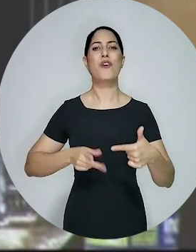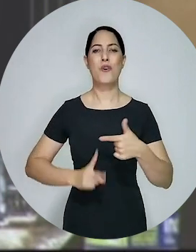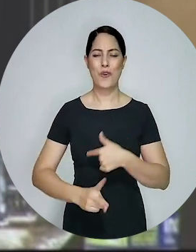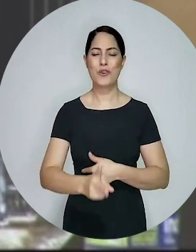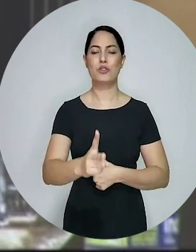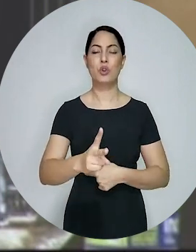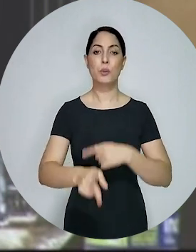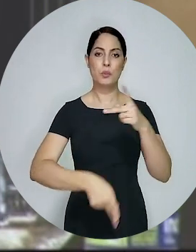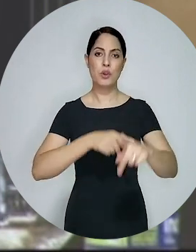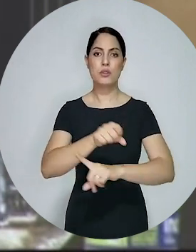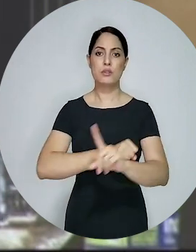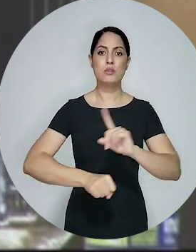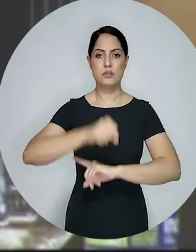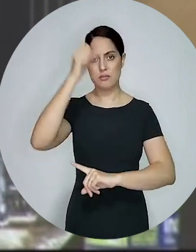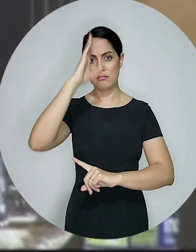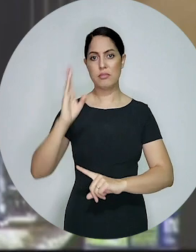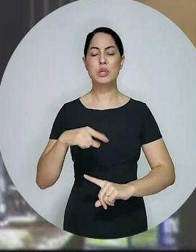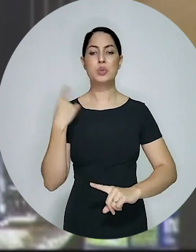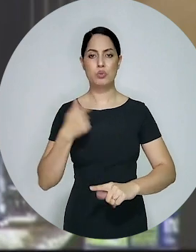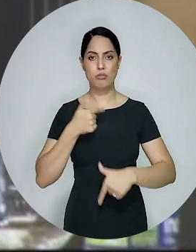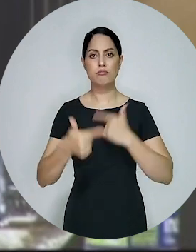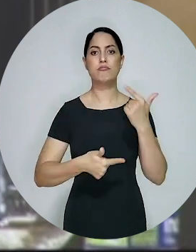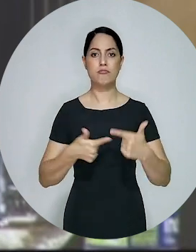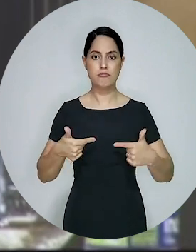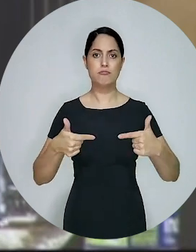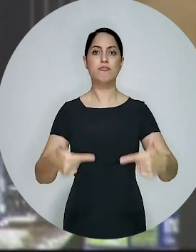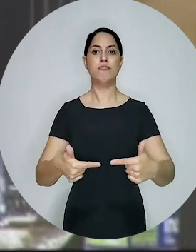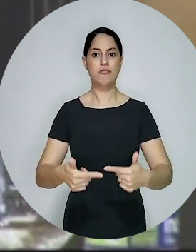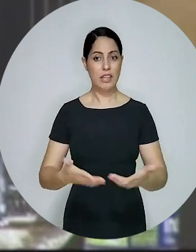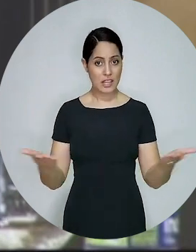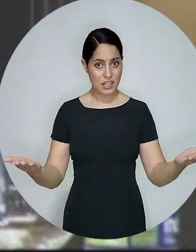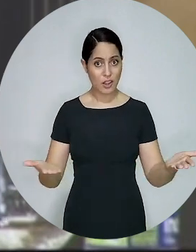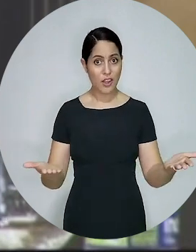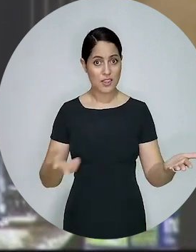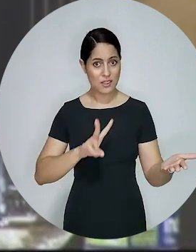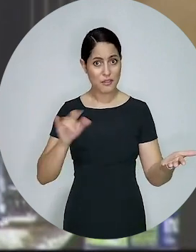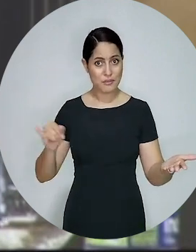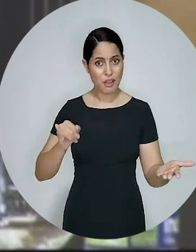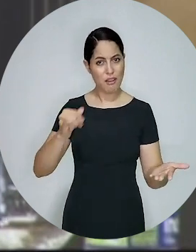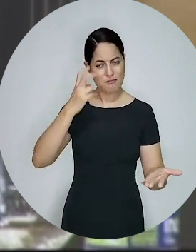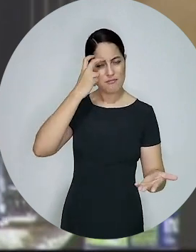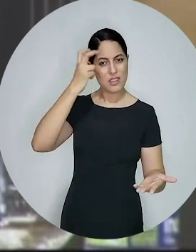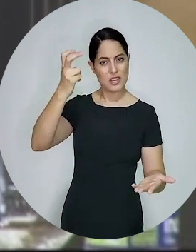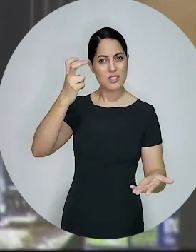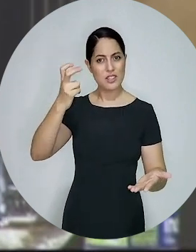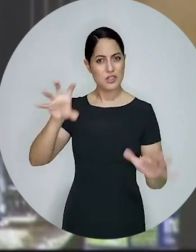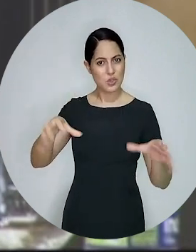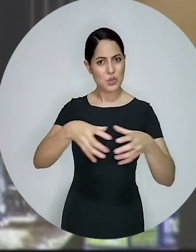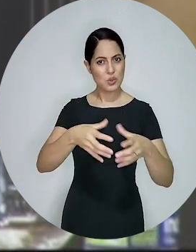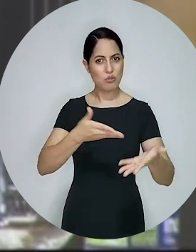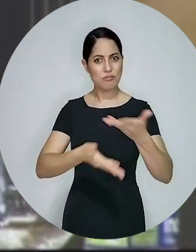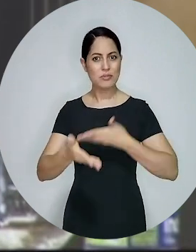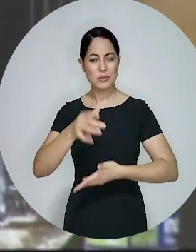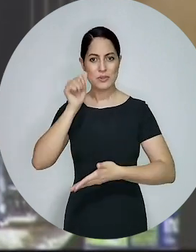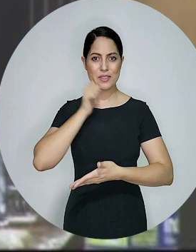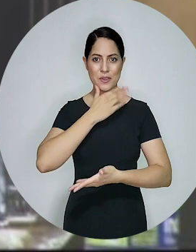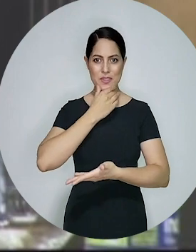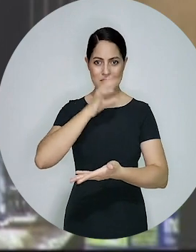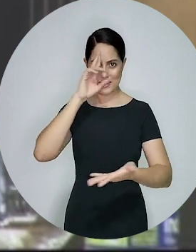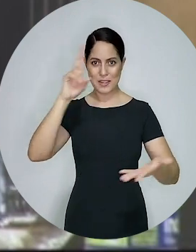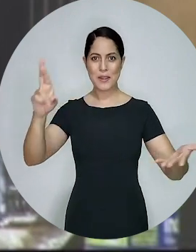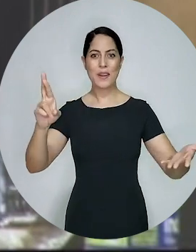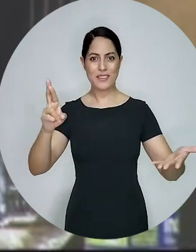continuem contando com os bons préstimos da Ordem à sociedade brasileira e nós continuaremos contando certamente com a inteligência e com a